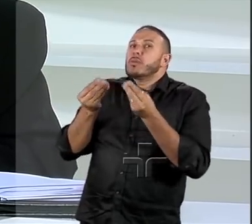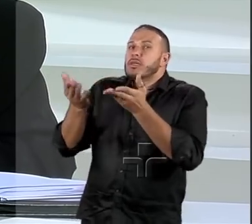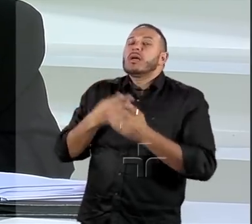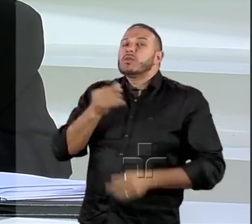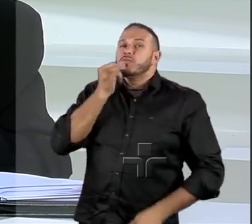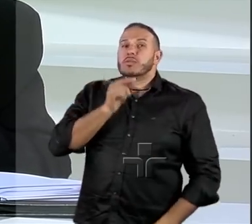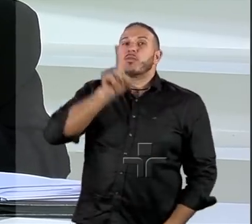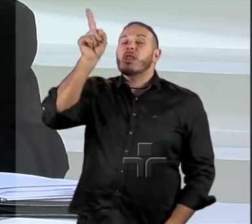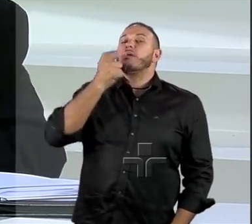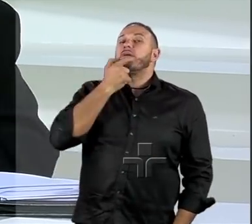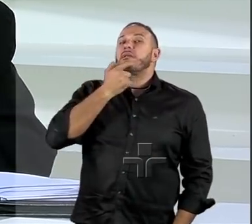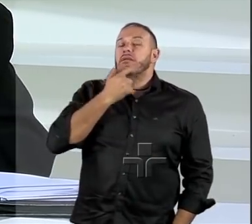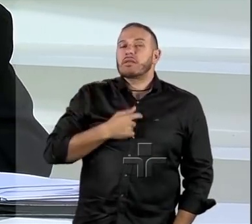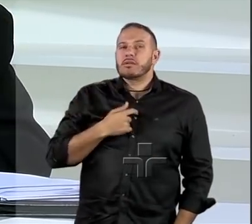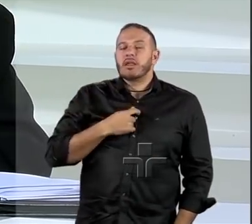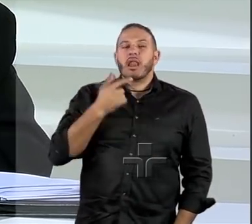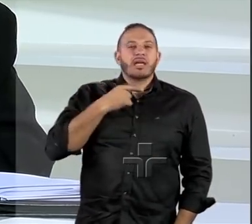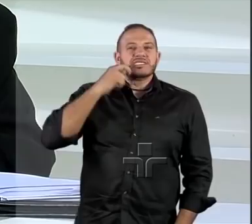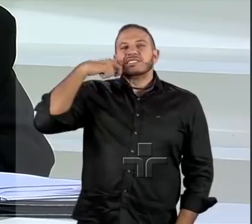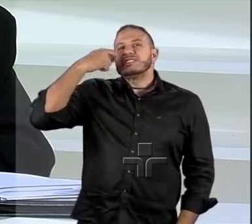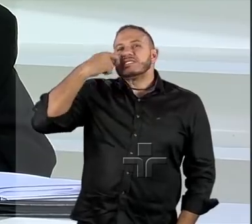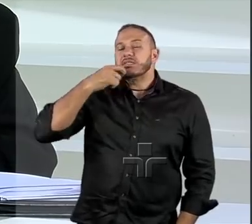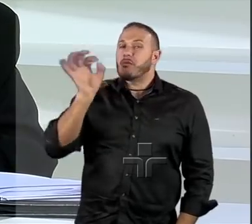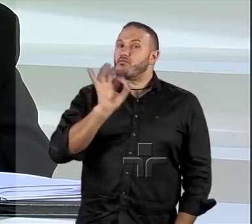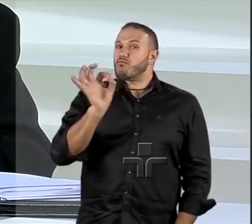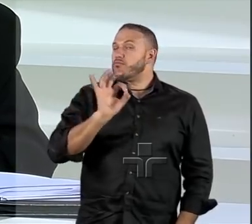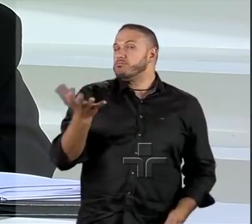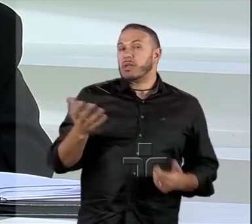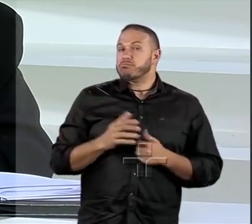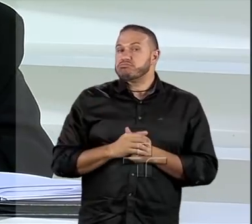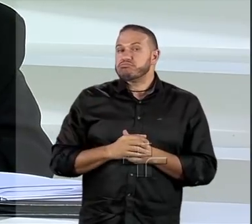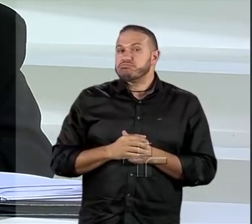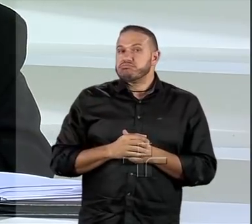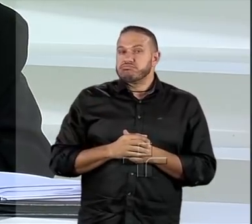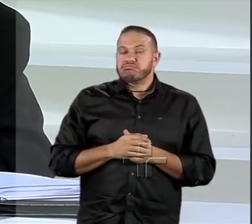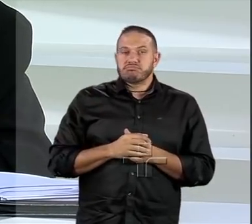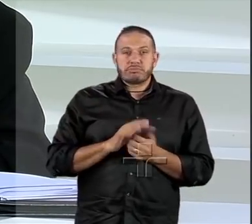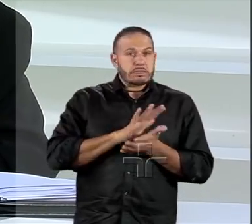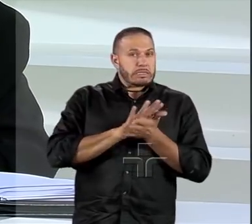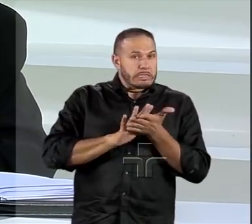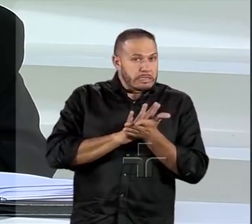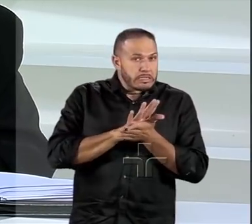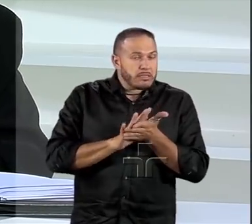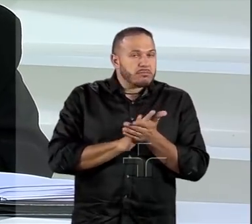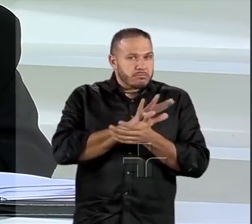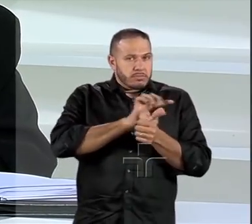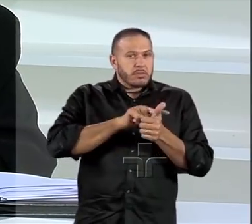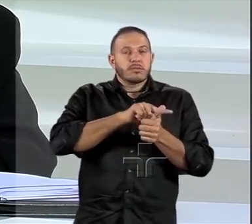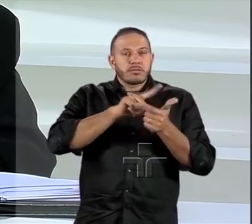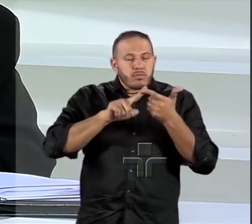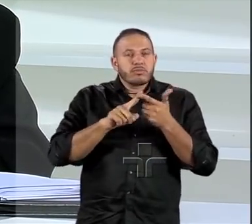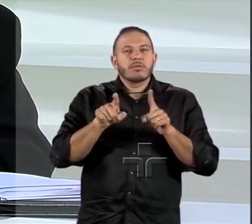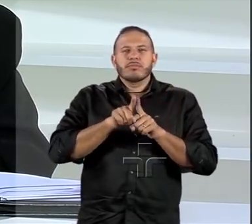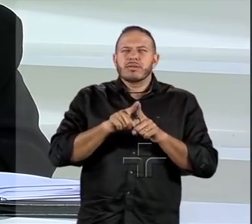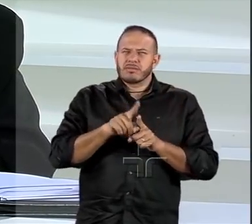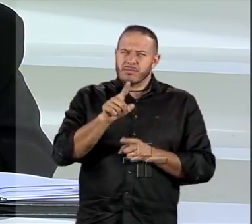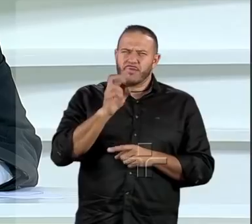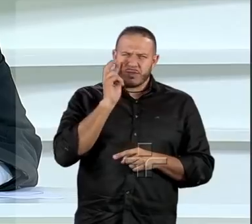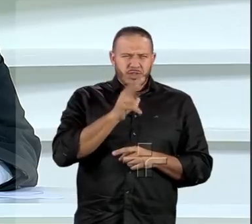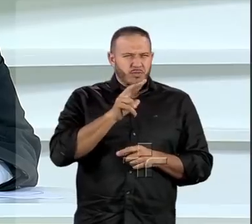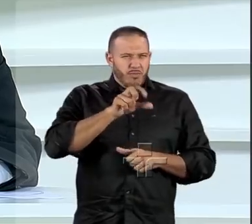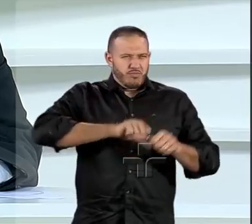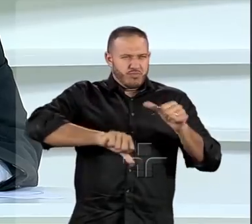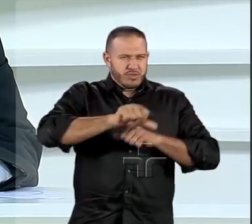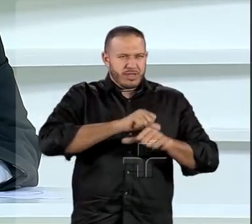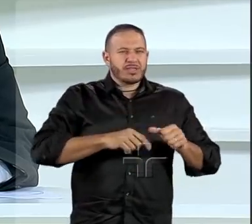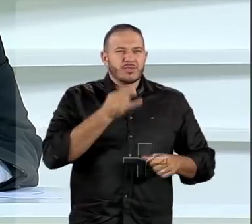na Inglaterra, saúde bucal não faz parte. Segundo, nós temos que investir no generalista. Seria uma mudança, Marco?